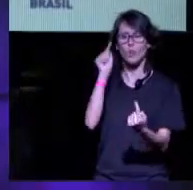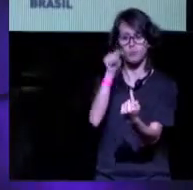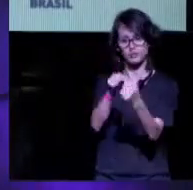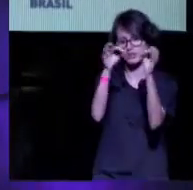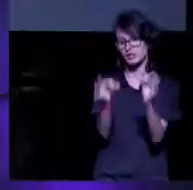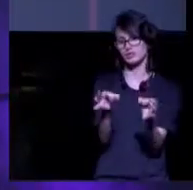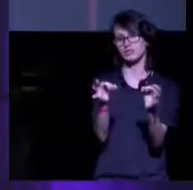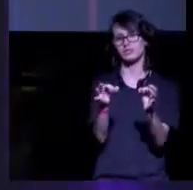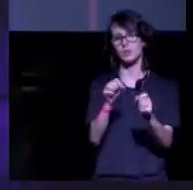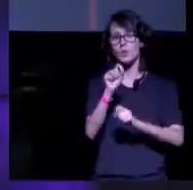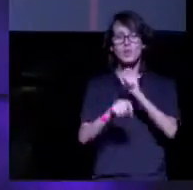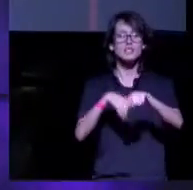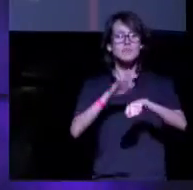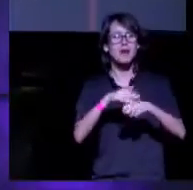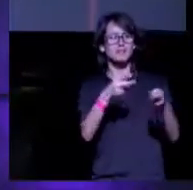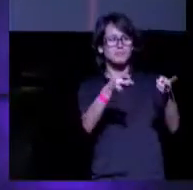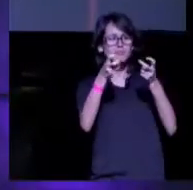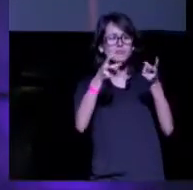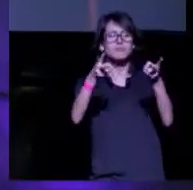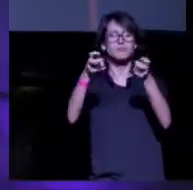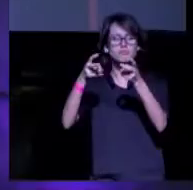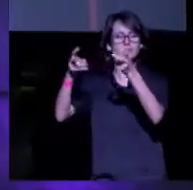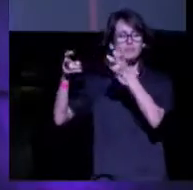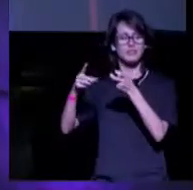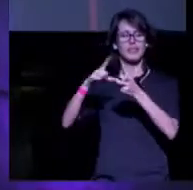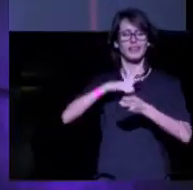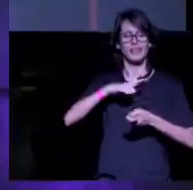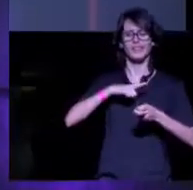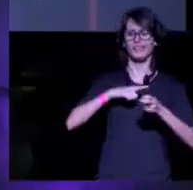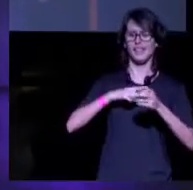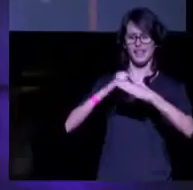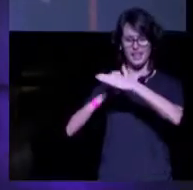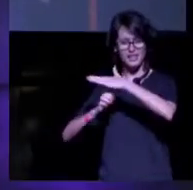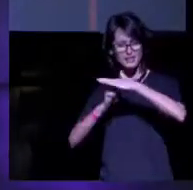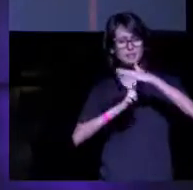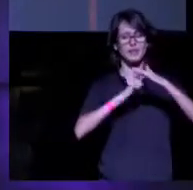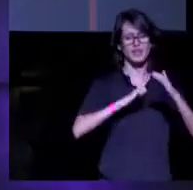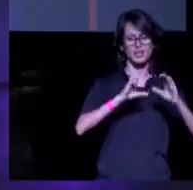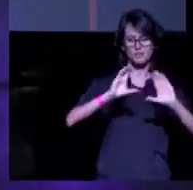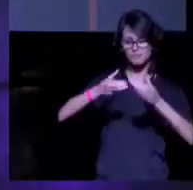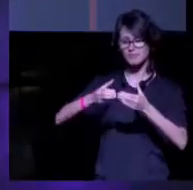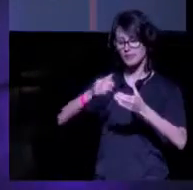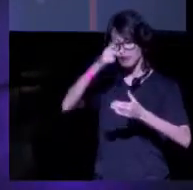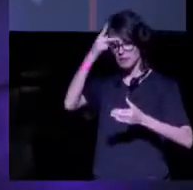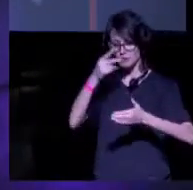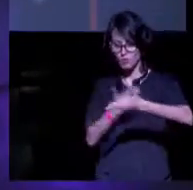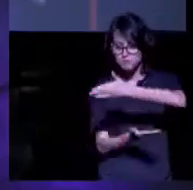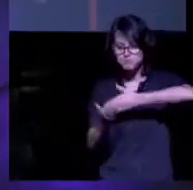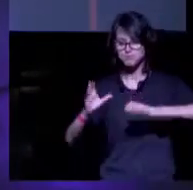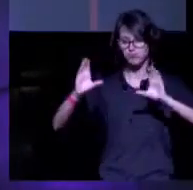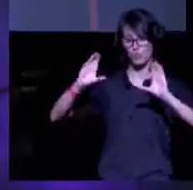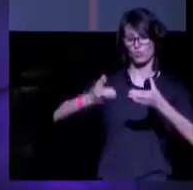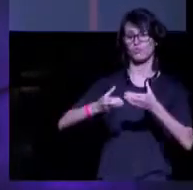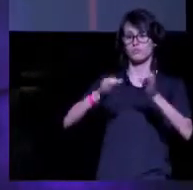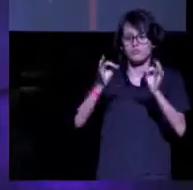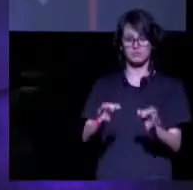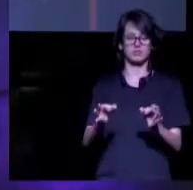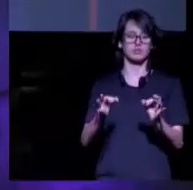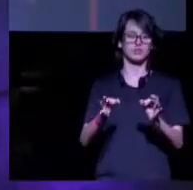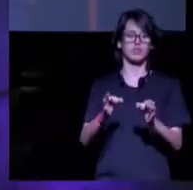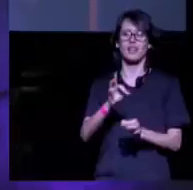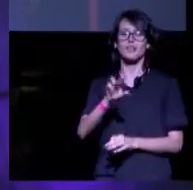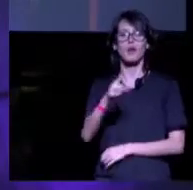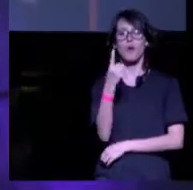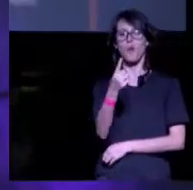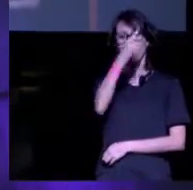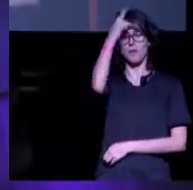o que a gente mais vê organizações com uma rede que o movimento são pessoas juntas são times né não é mais